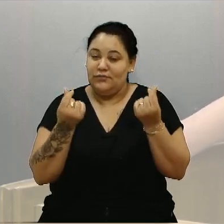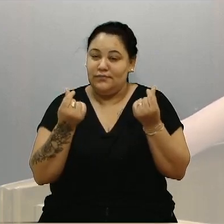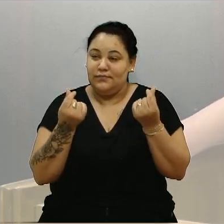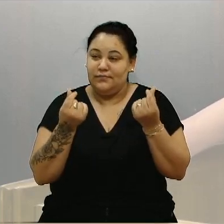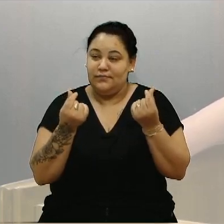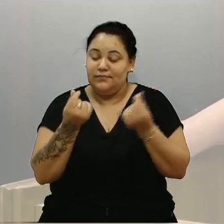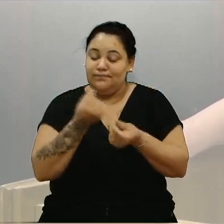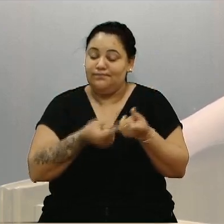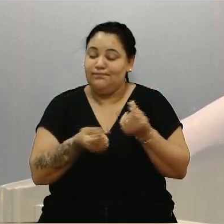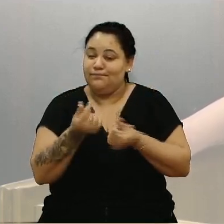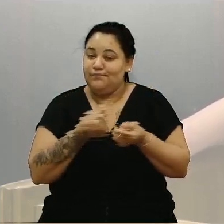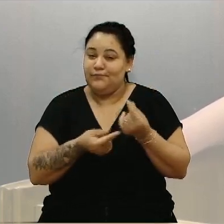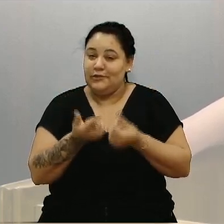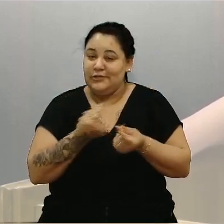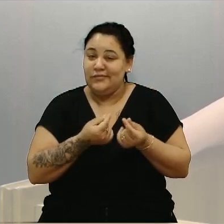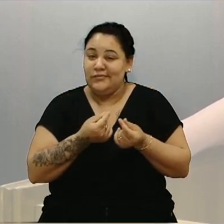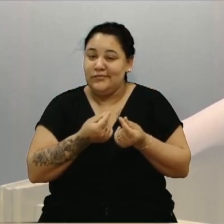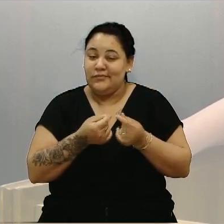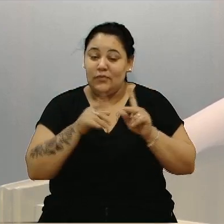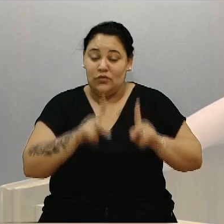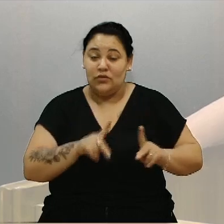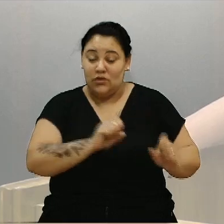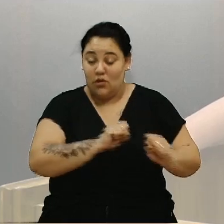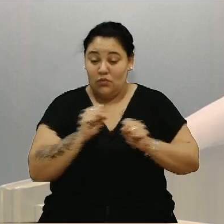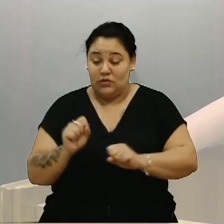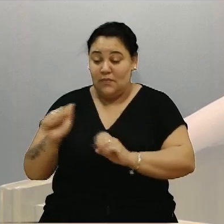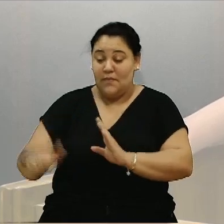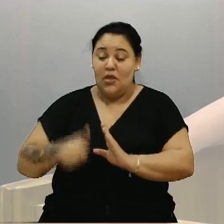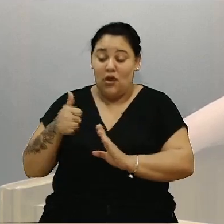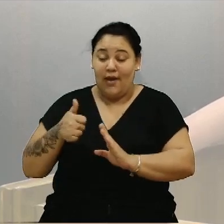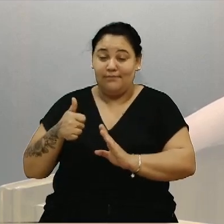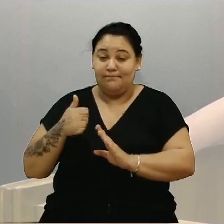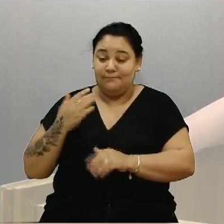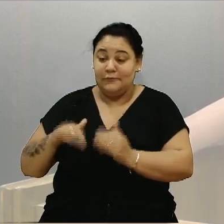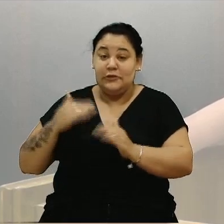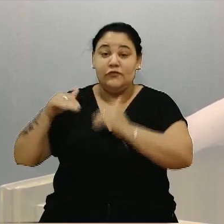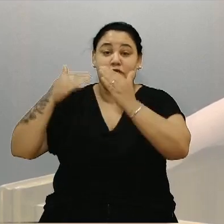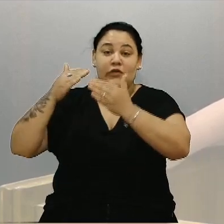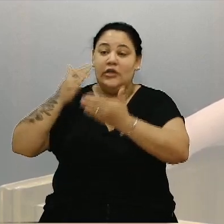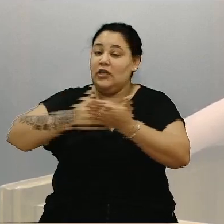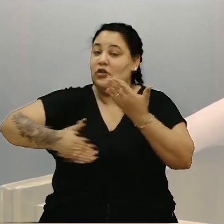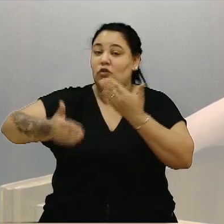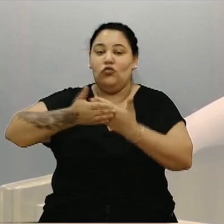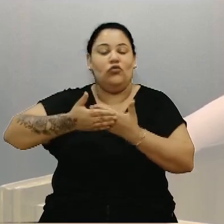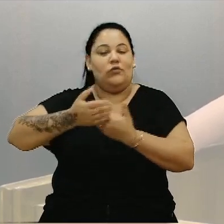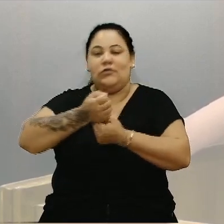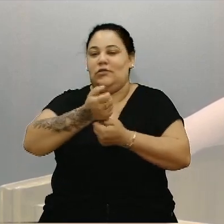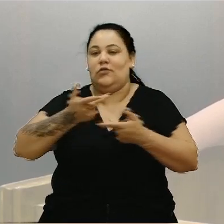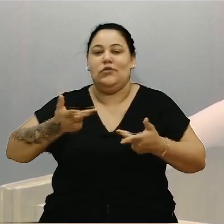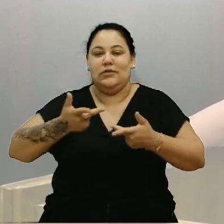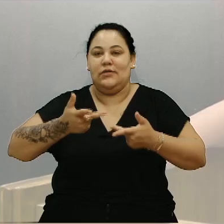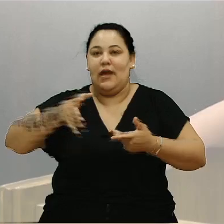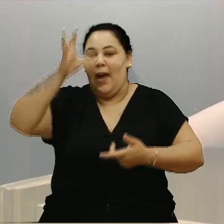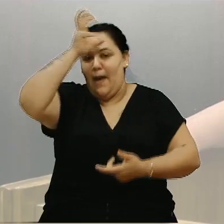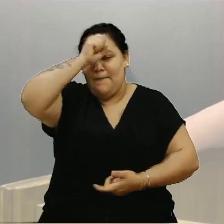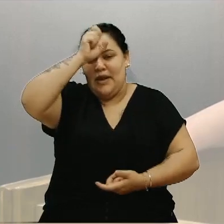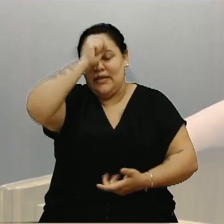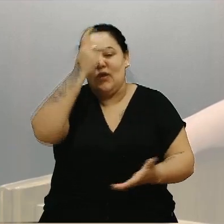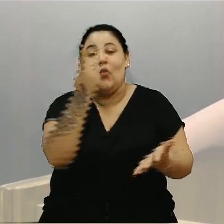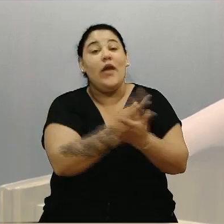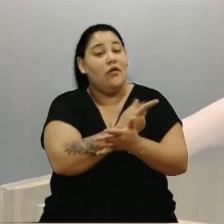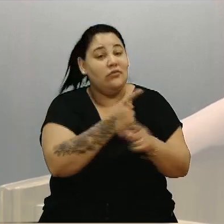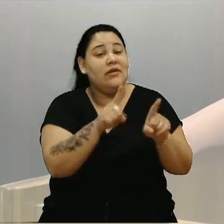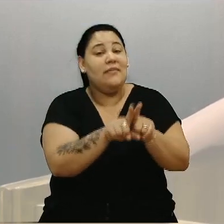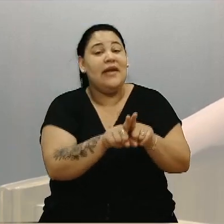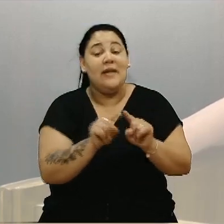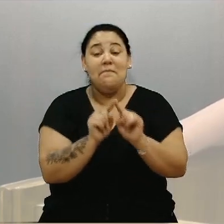das pessoas. Que a gente possa melhorar, evoluir em todas essas questões, aprender com os nossos erros,